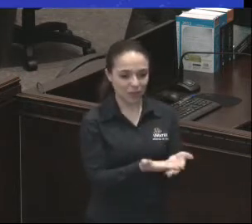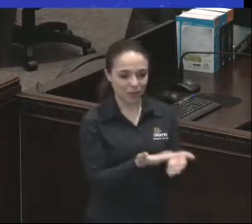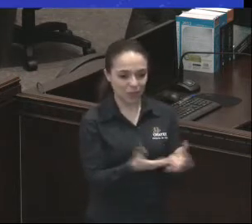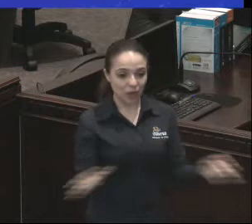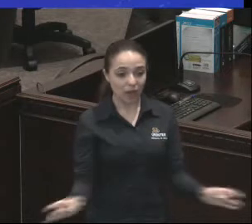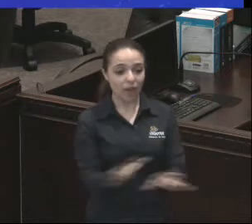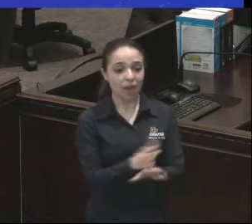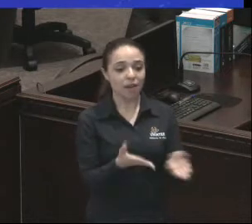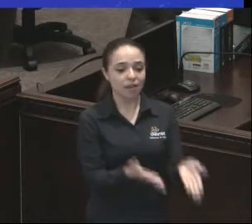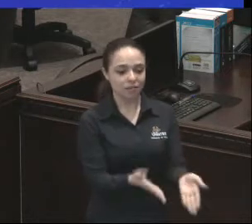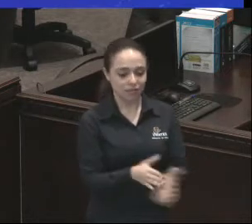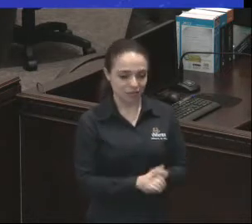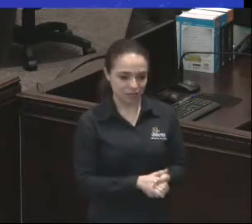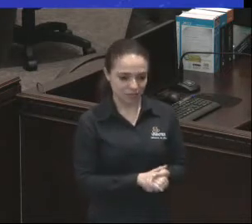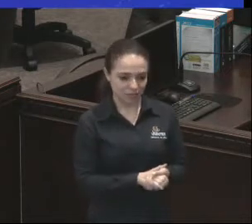estudo como